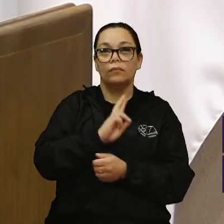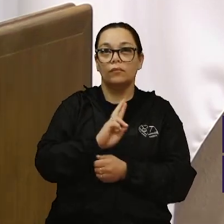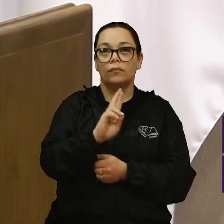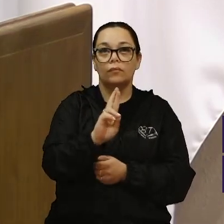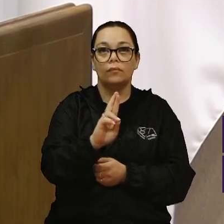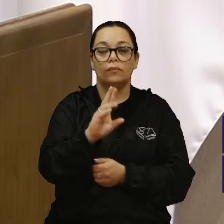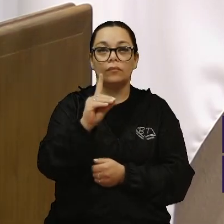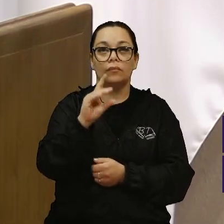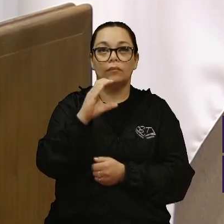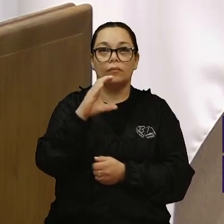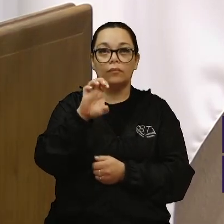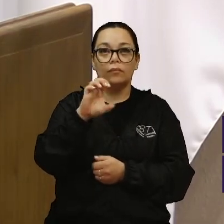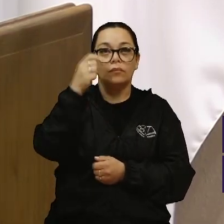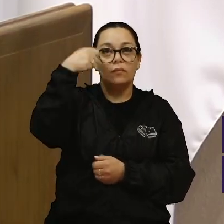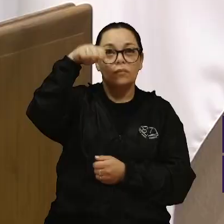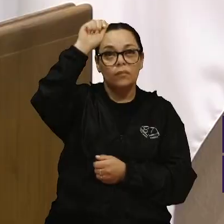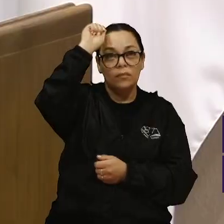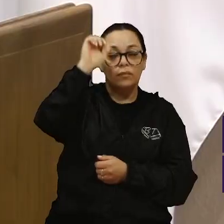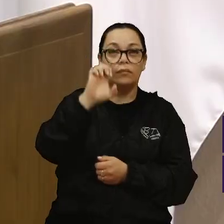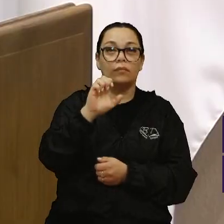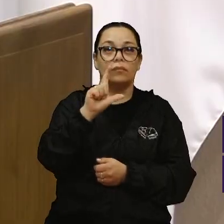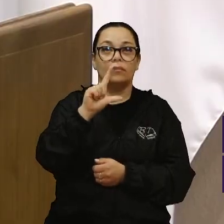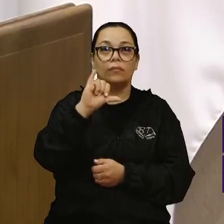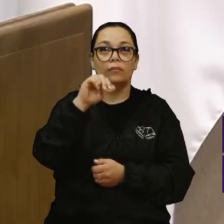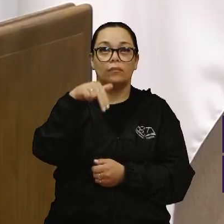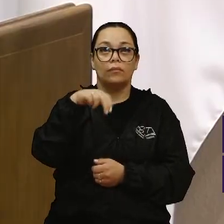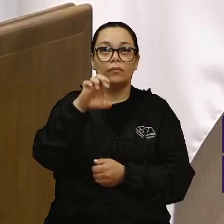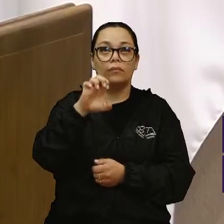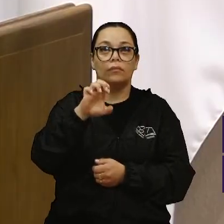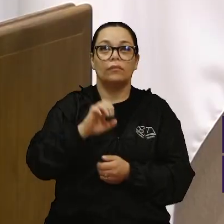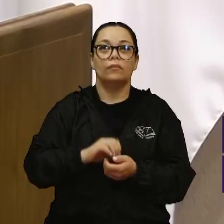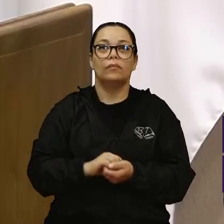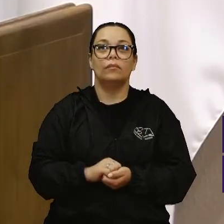Representando o DCE UX, Eliane Fernandes.